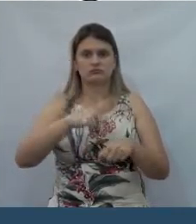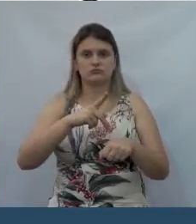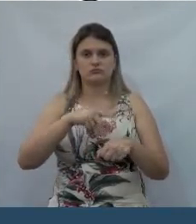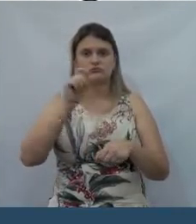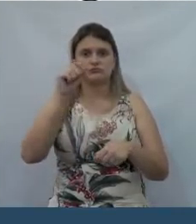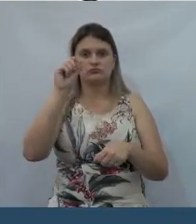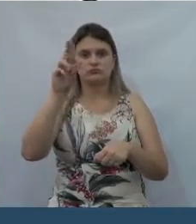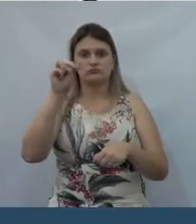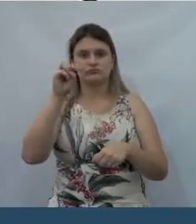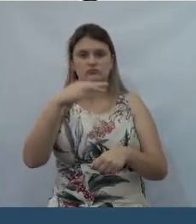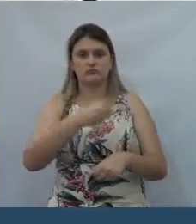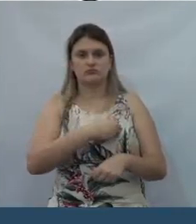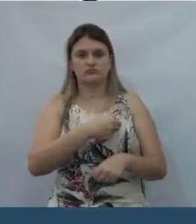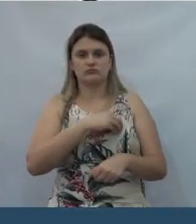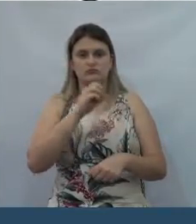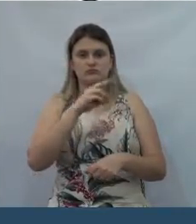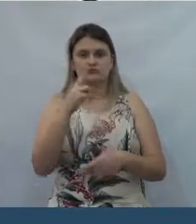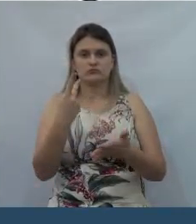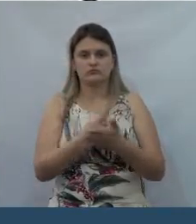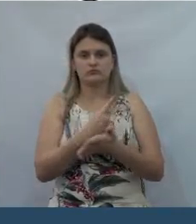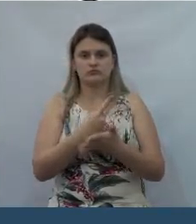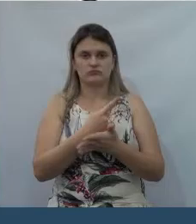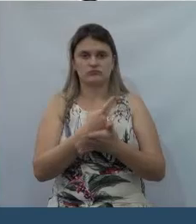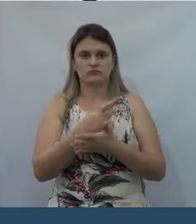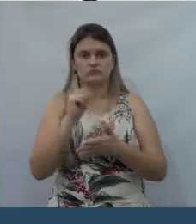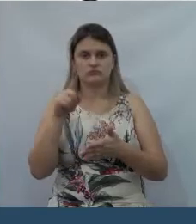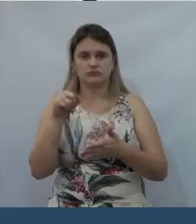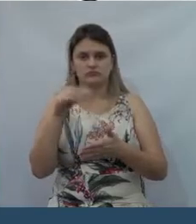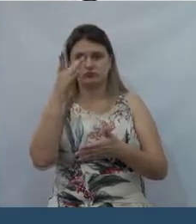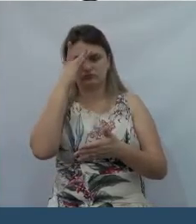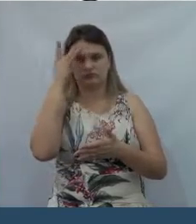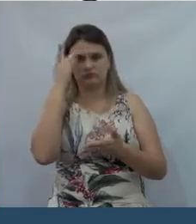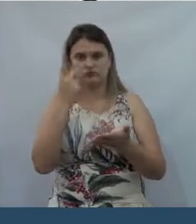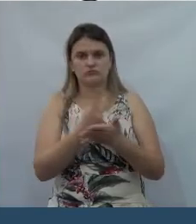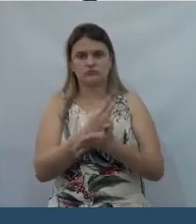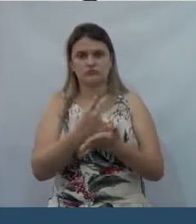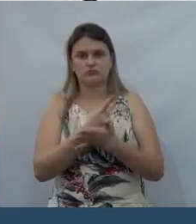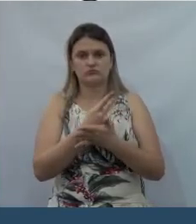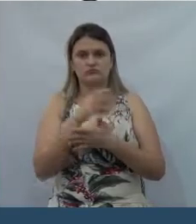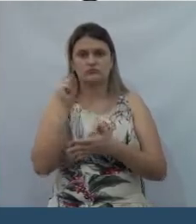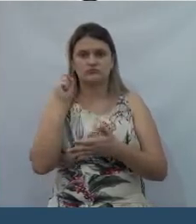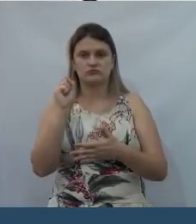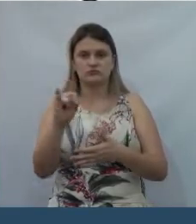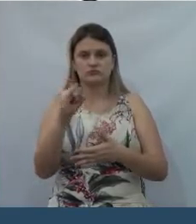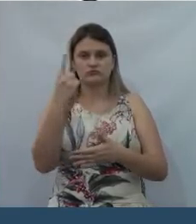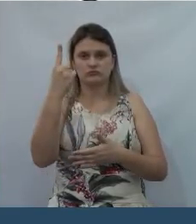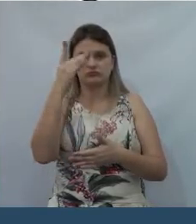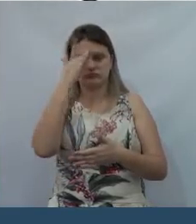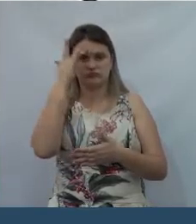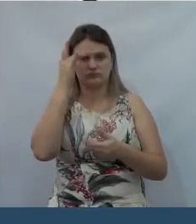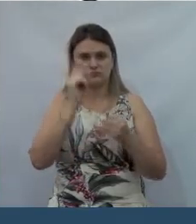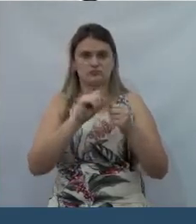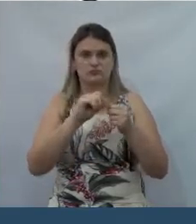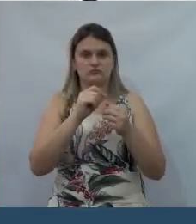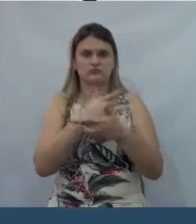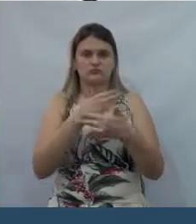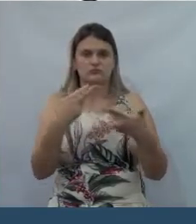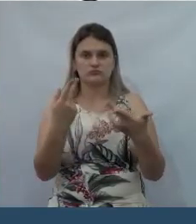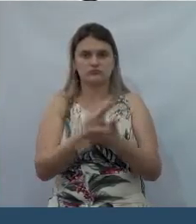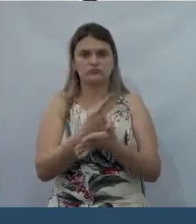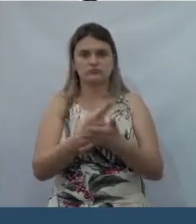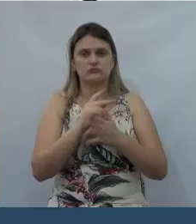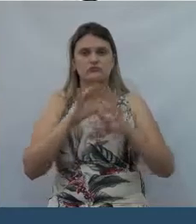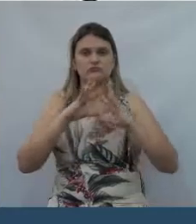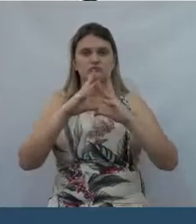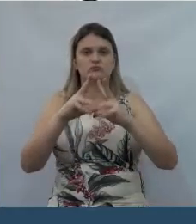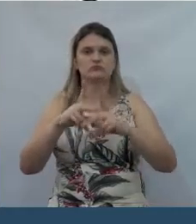pecou, quem nunca errou. Nós somos seres errantes. Isso é bíblico. Se você erra uma vez,